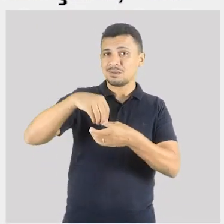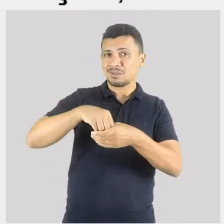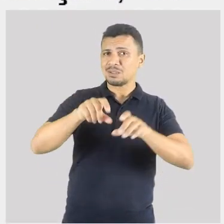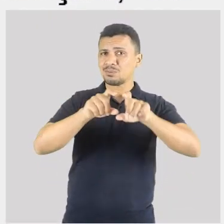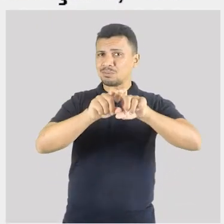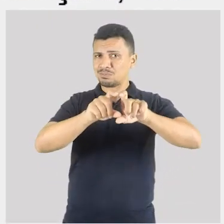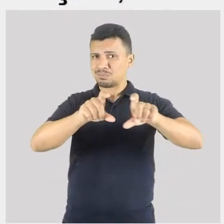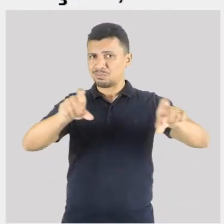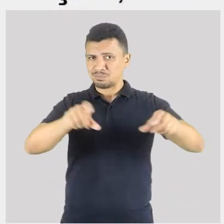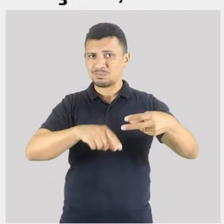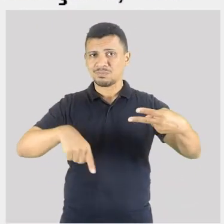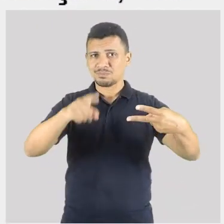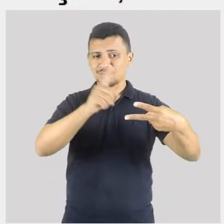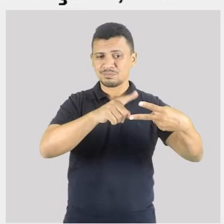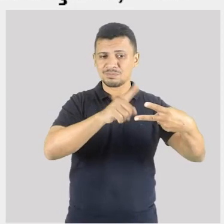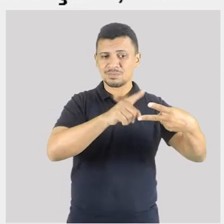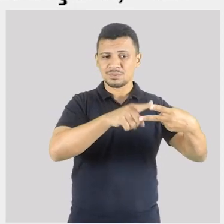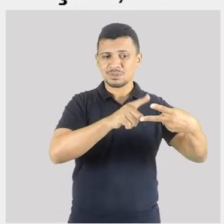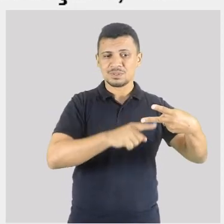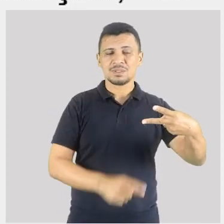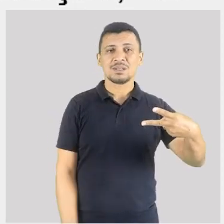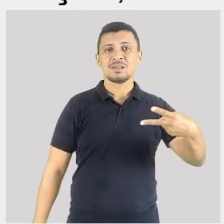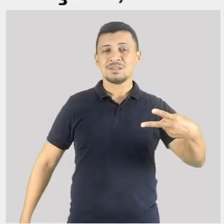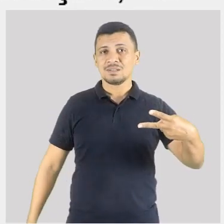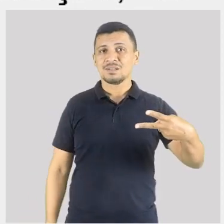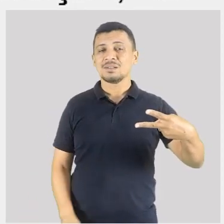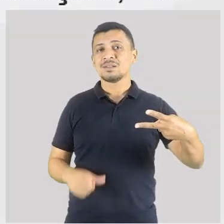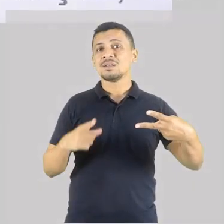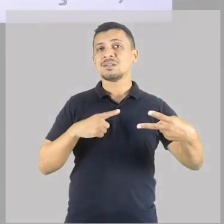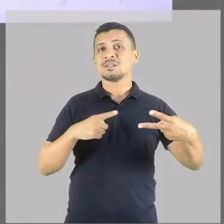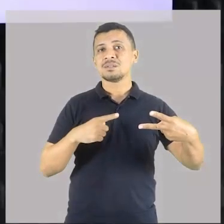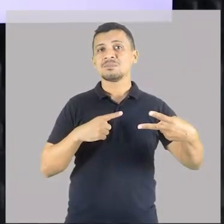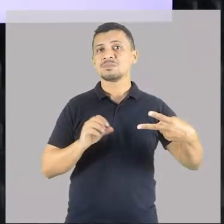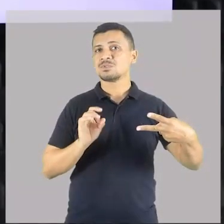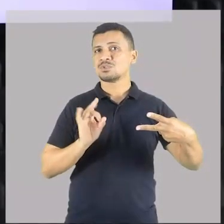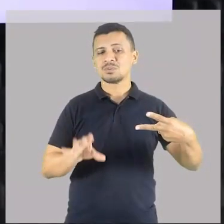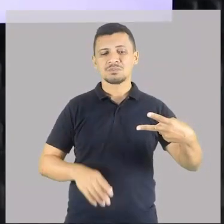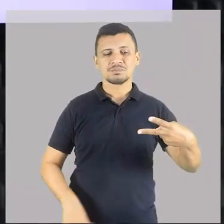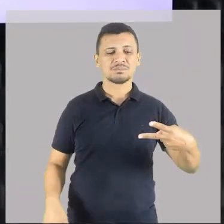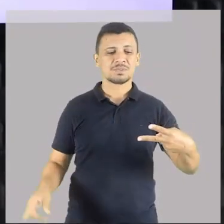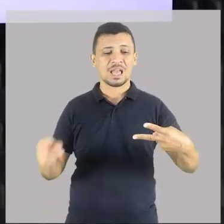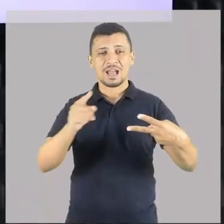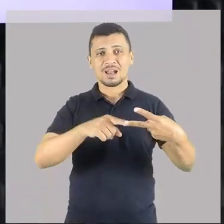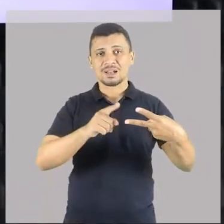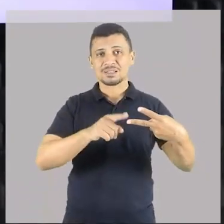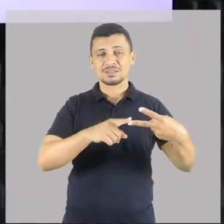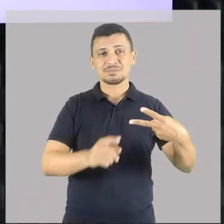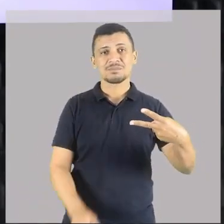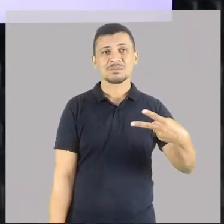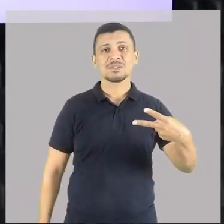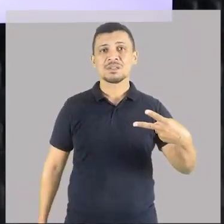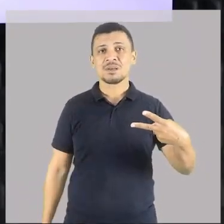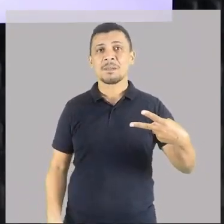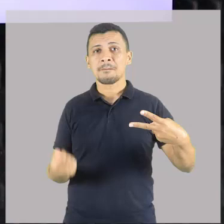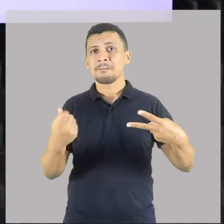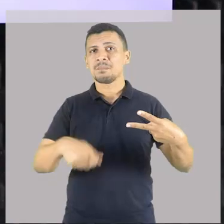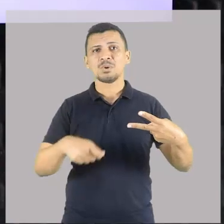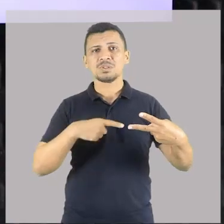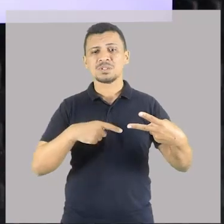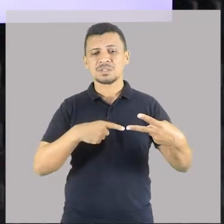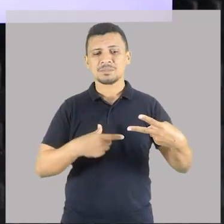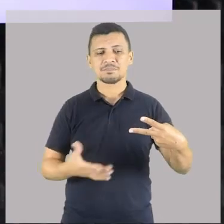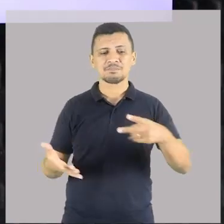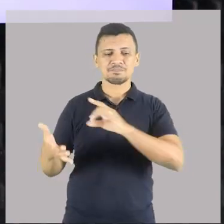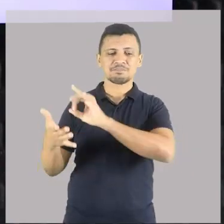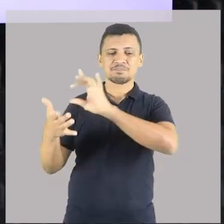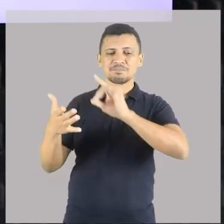coordenadas assindéticas, é só a sindética. Você só classifica como assindética. Agora, dentro das coordenadas sindéticas, elas